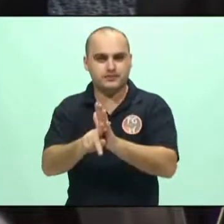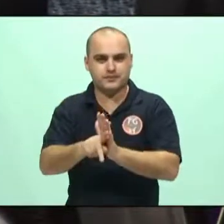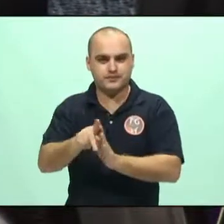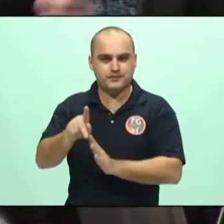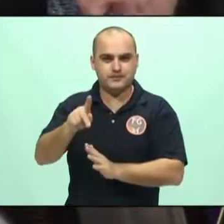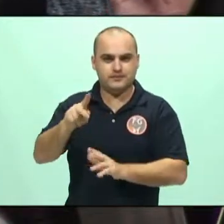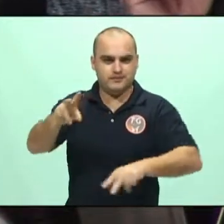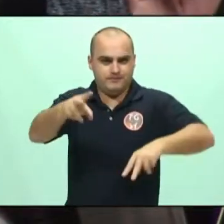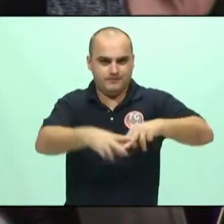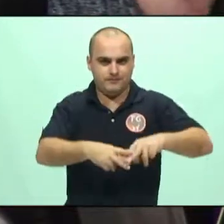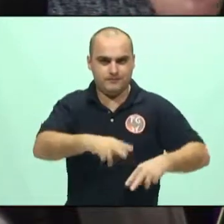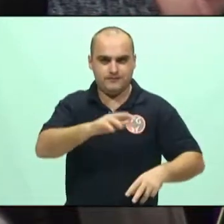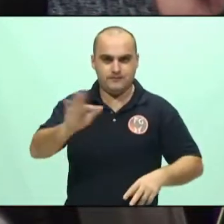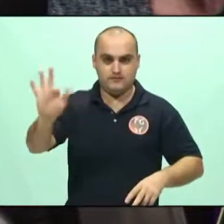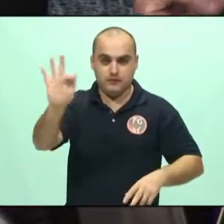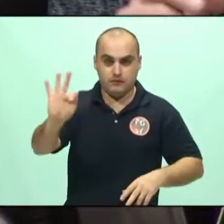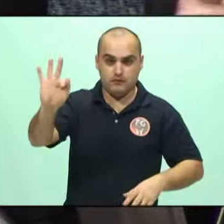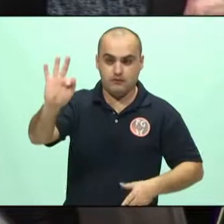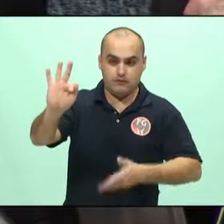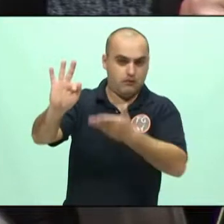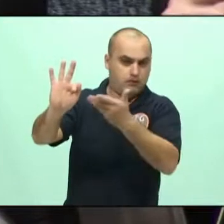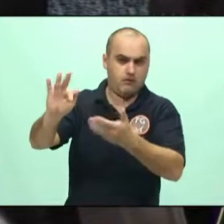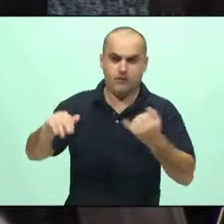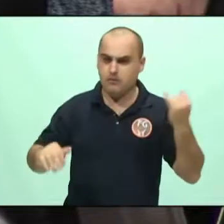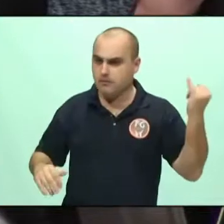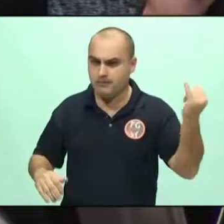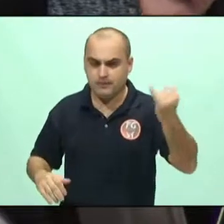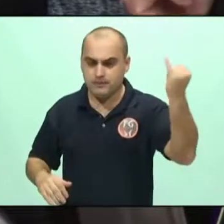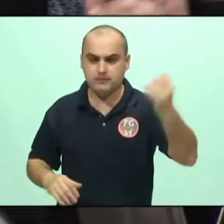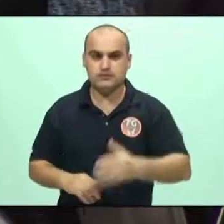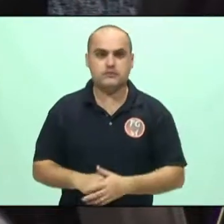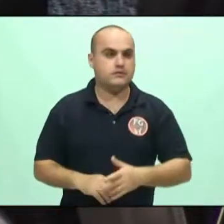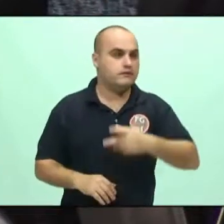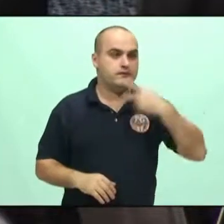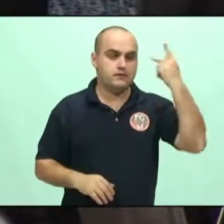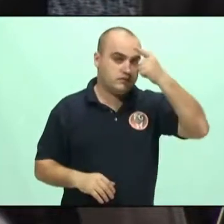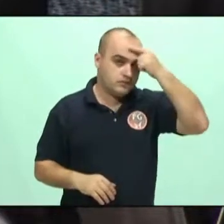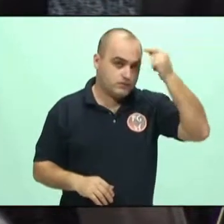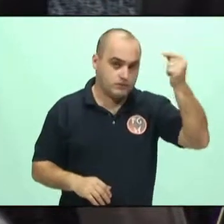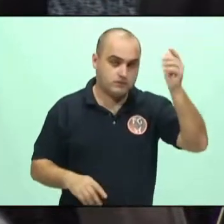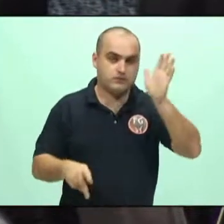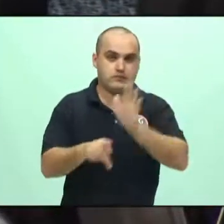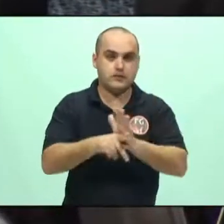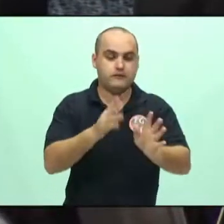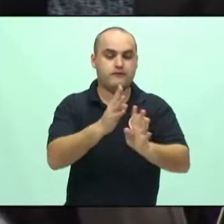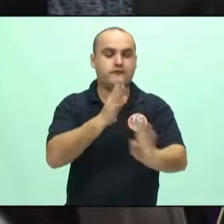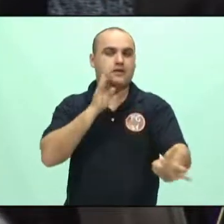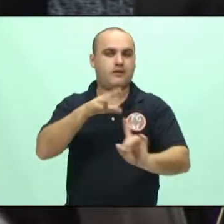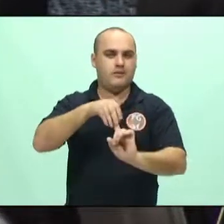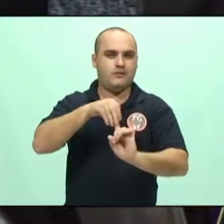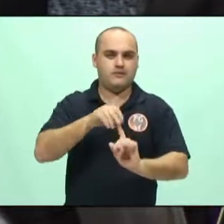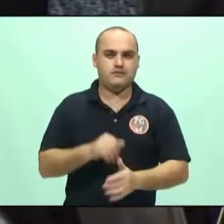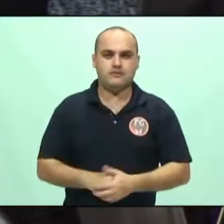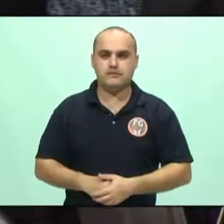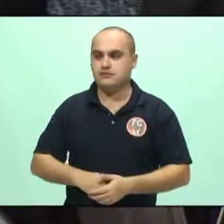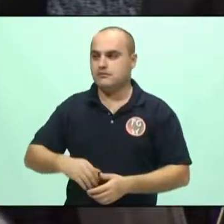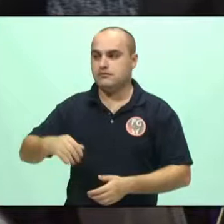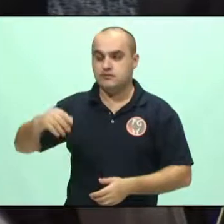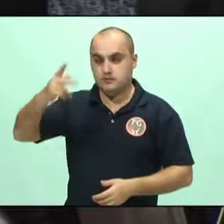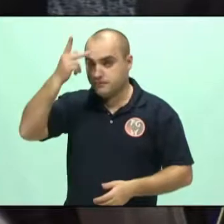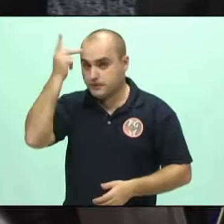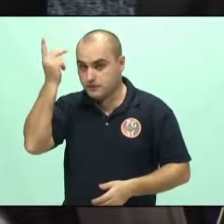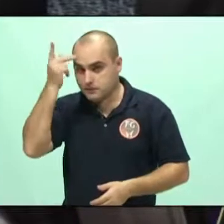aquela audiência foi de primordial importância Vereador Rubens fez uma audiência importante sobre a questão da fila única vereador Fernando